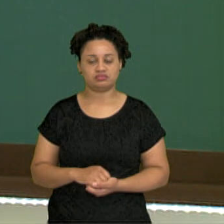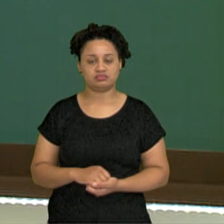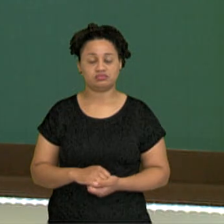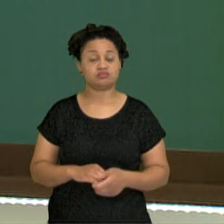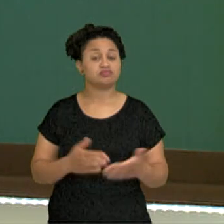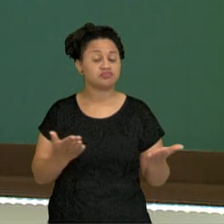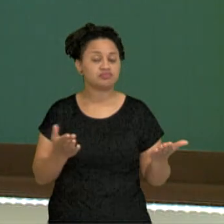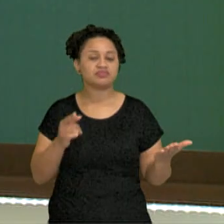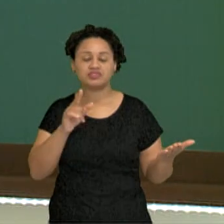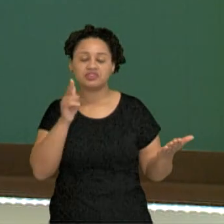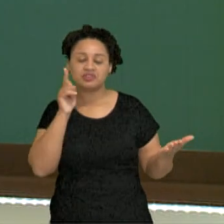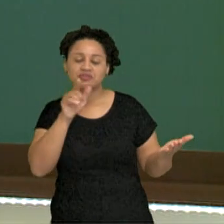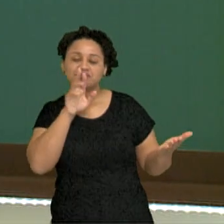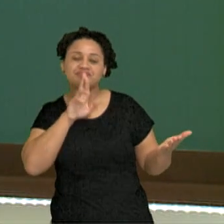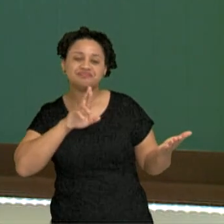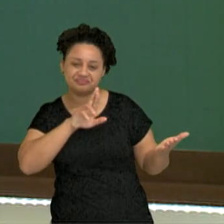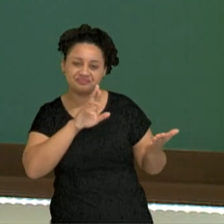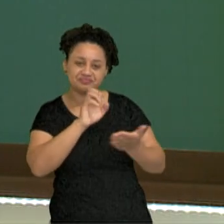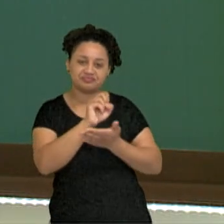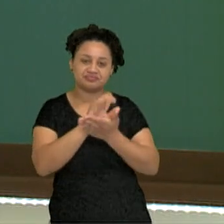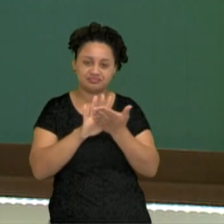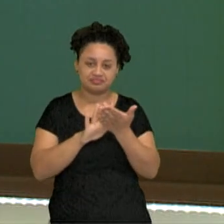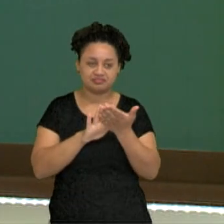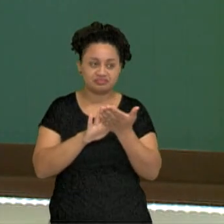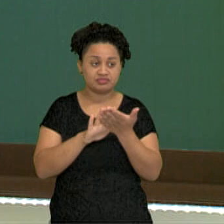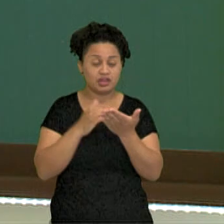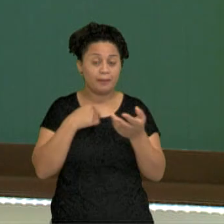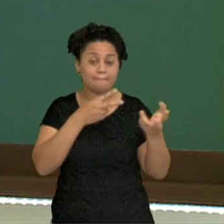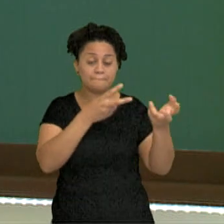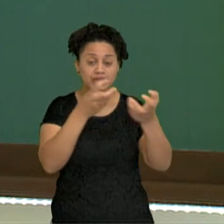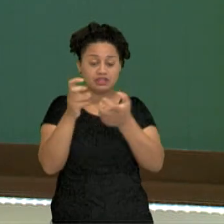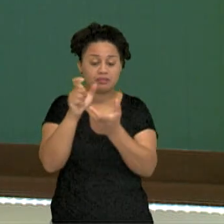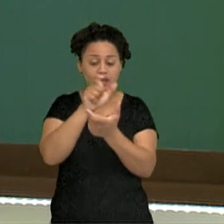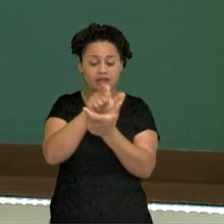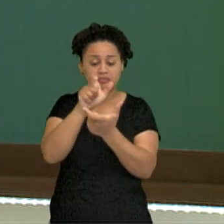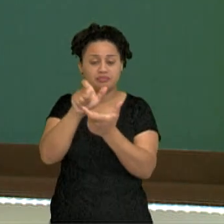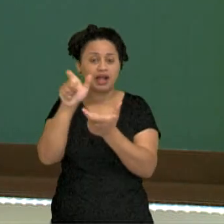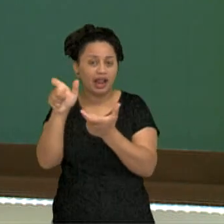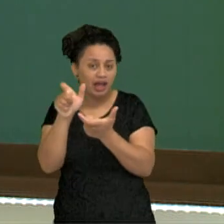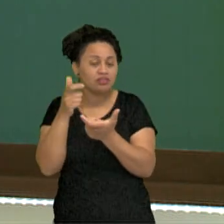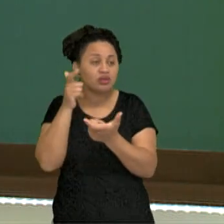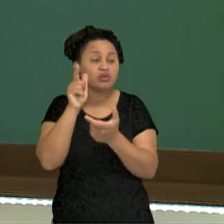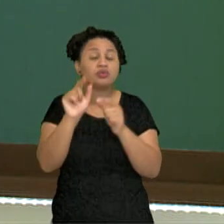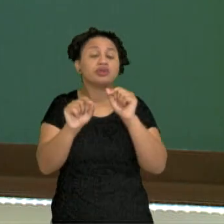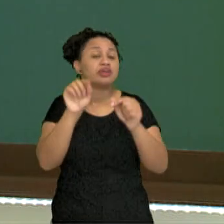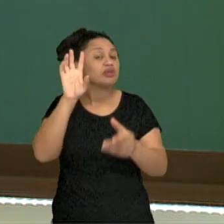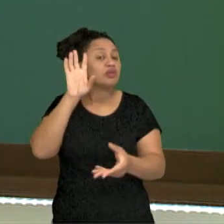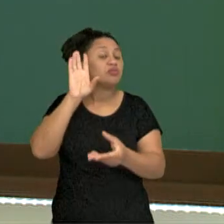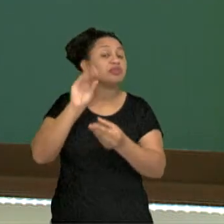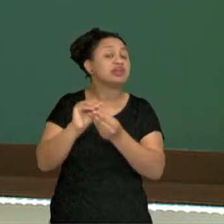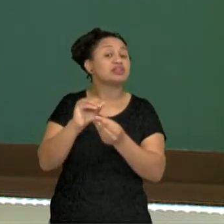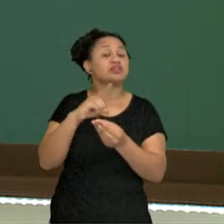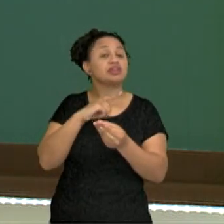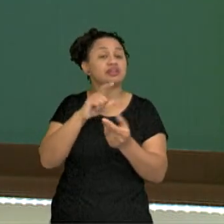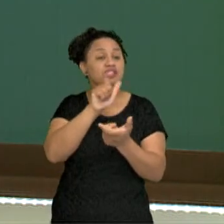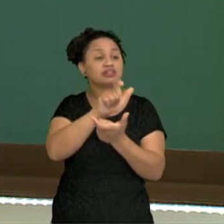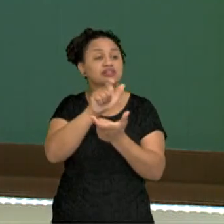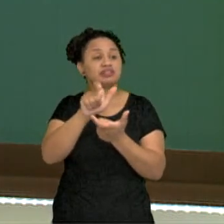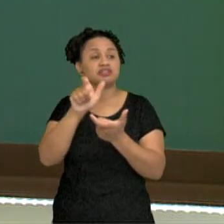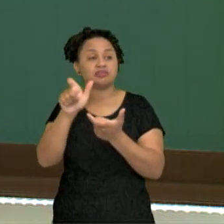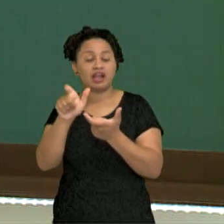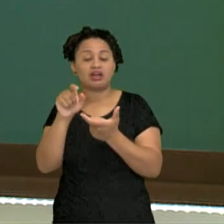Você conseguiu fazer, né, a identificação aqui? Qual é a conclusão que nós podemos chegar em